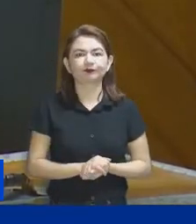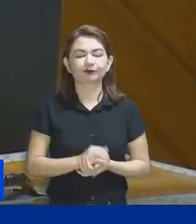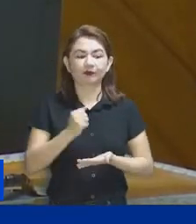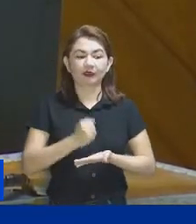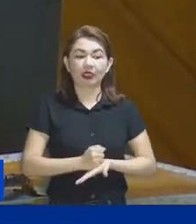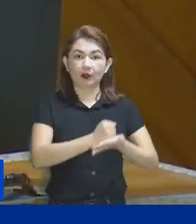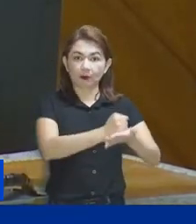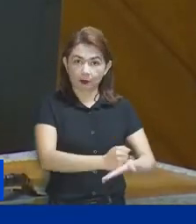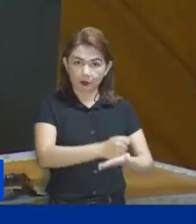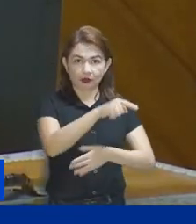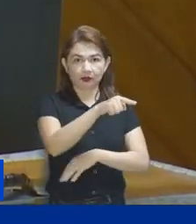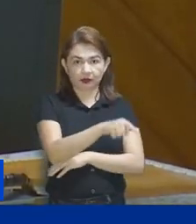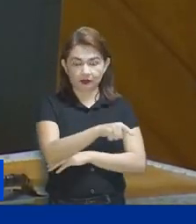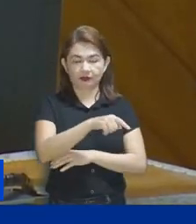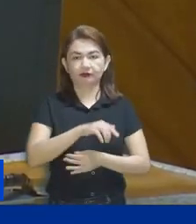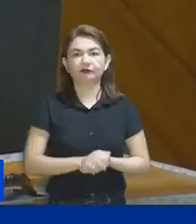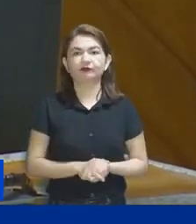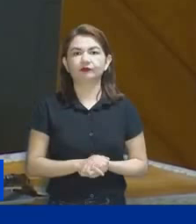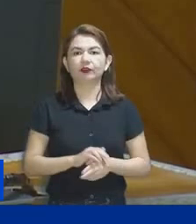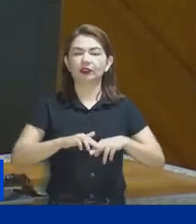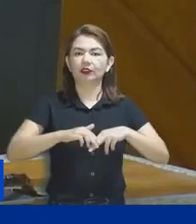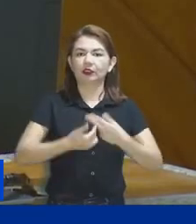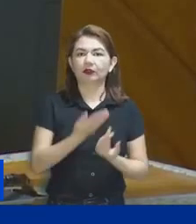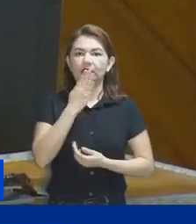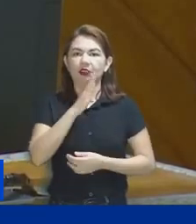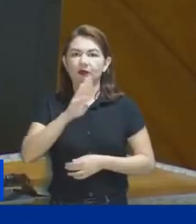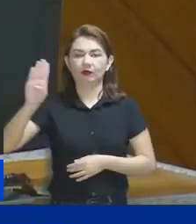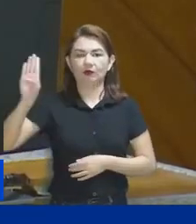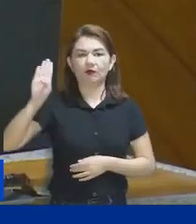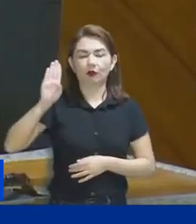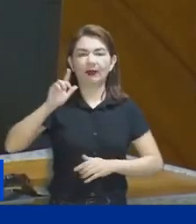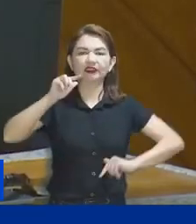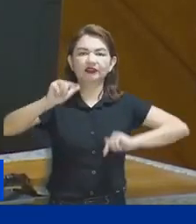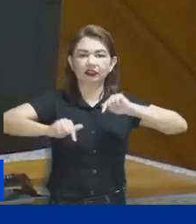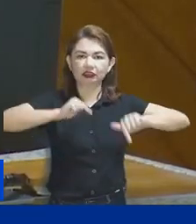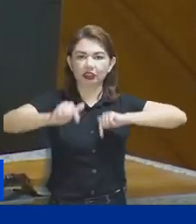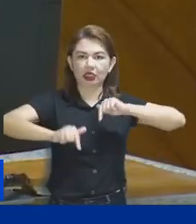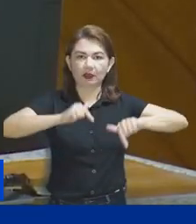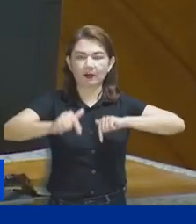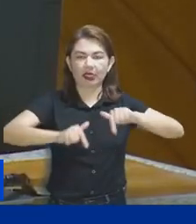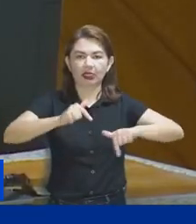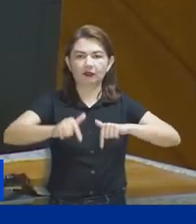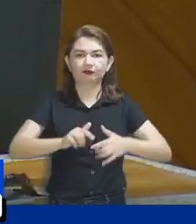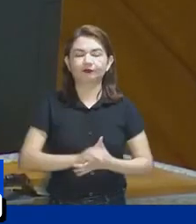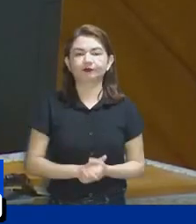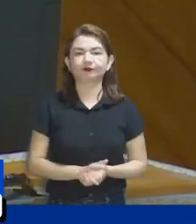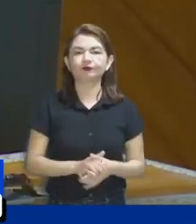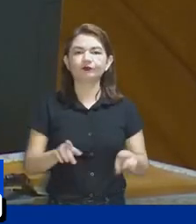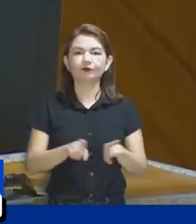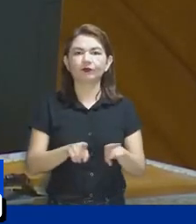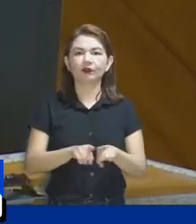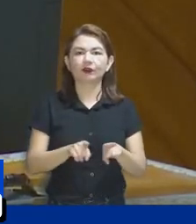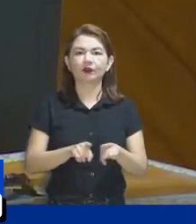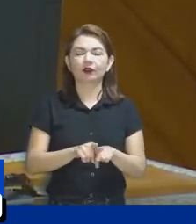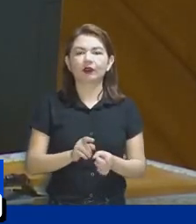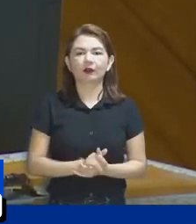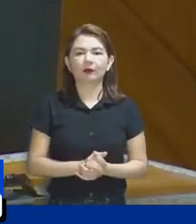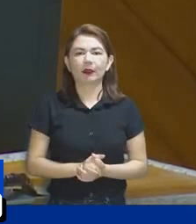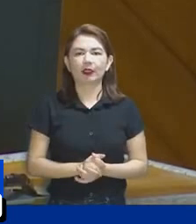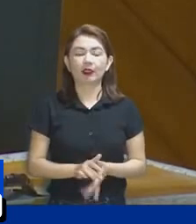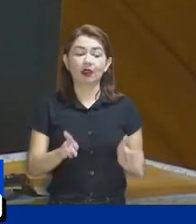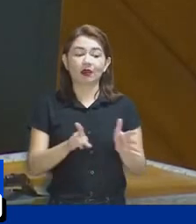apoiou a candidatura em razão da promessa de emprego que lhe fora feita, a confissão do